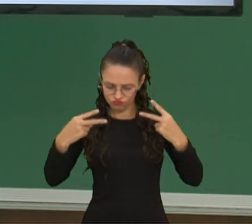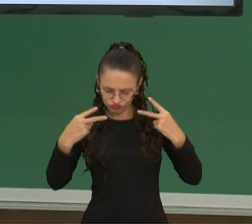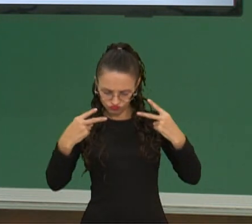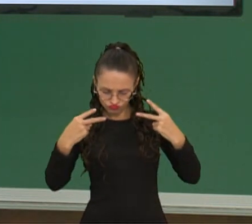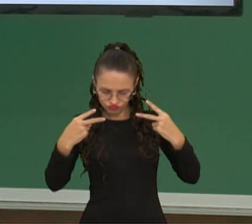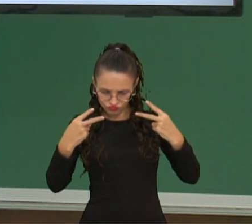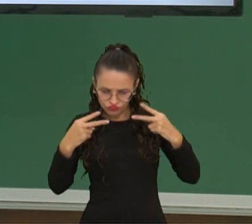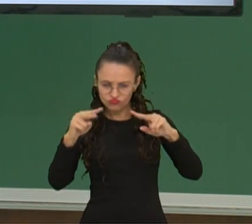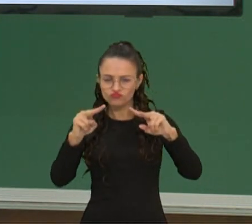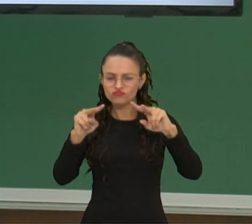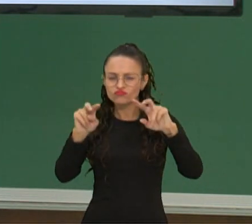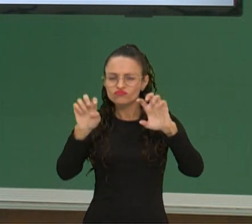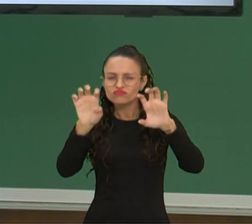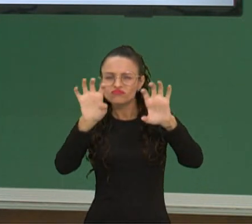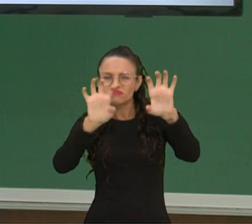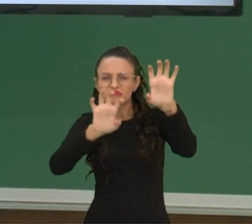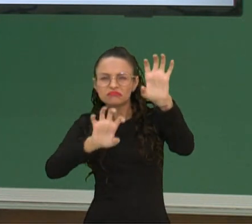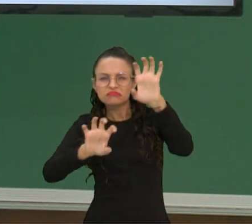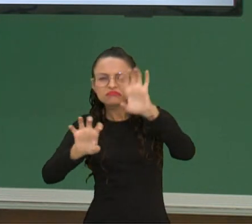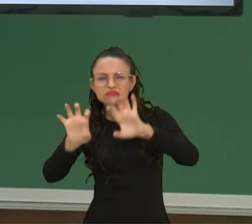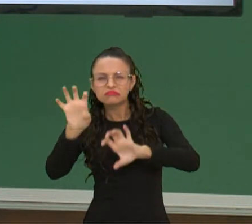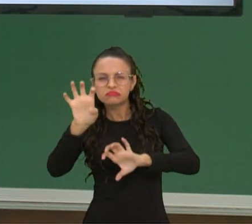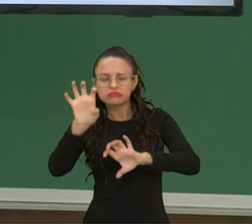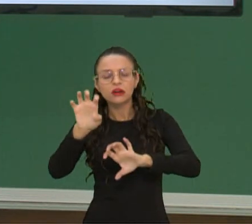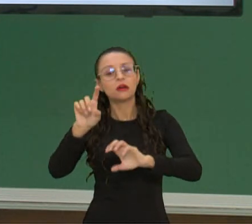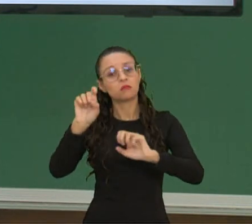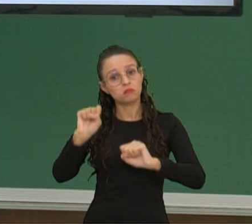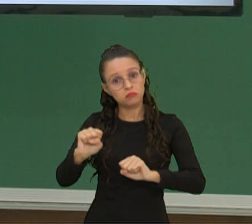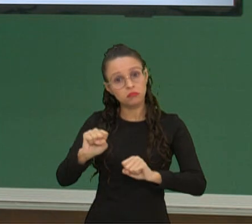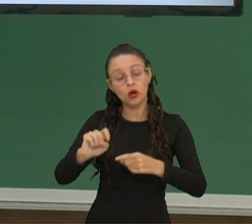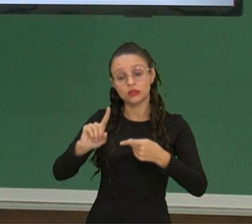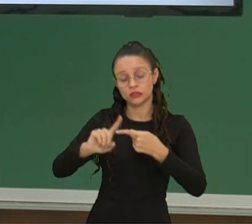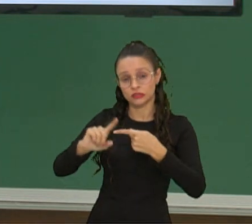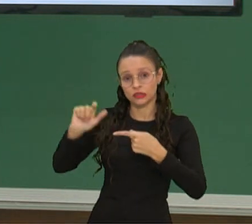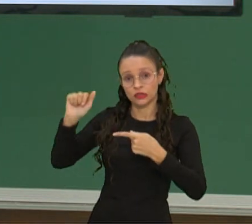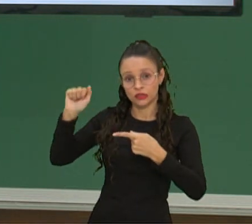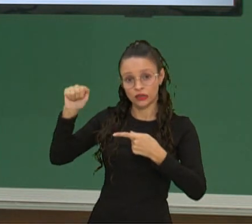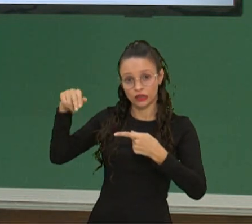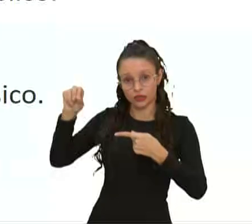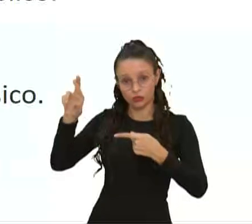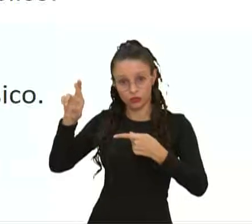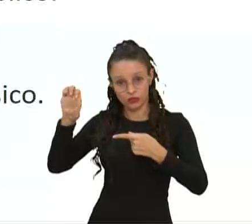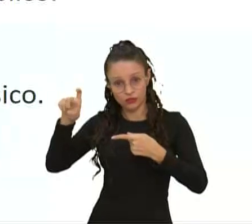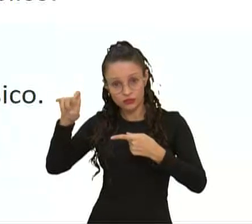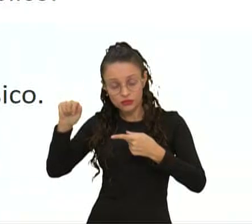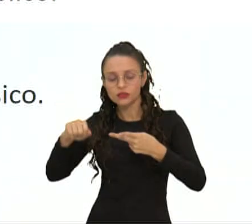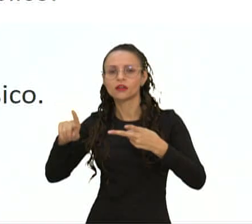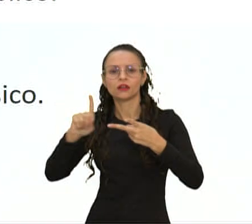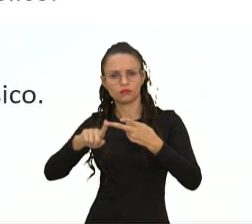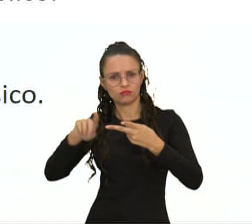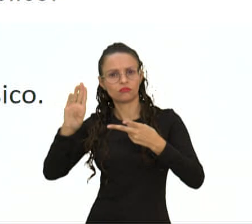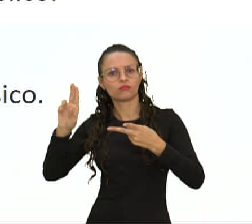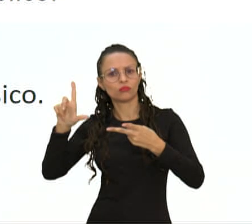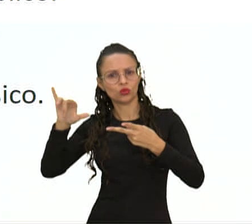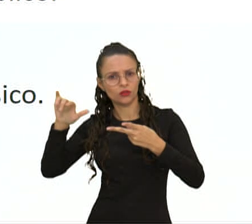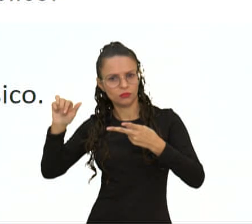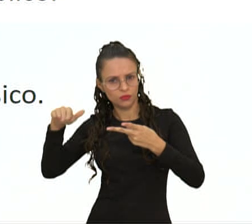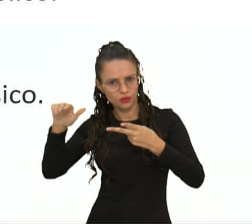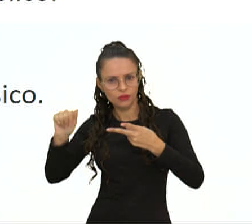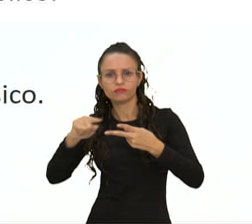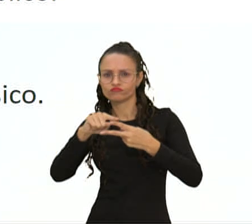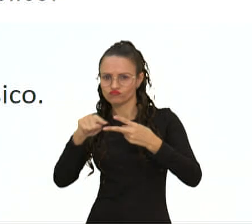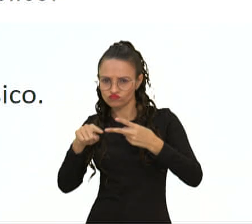pode ser nós duas nos dois transtornos tanto anorexia quanto a bulimia o segundo